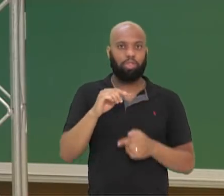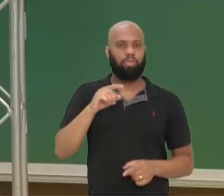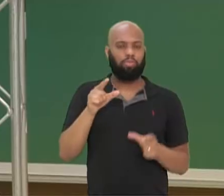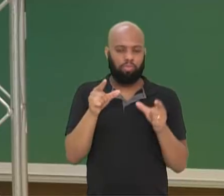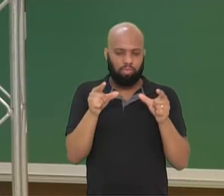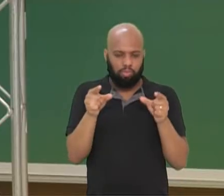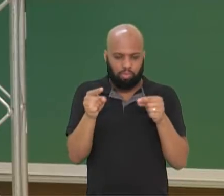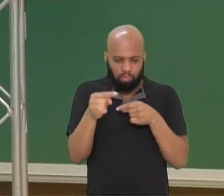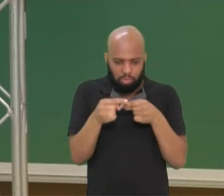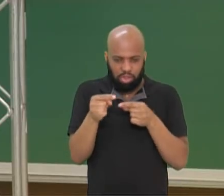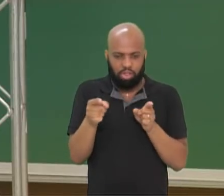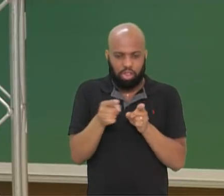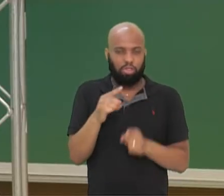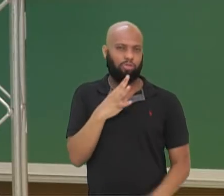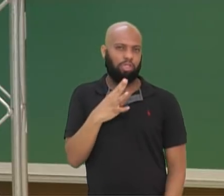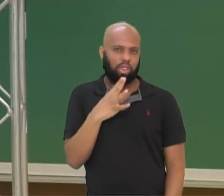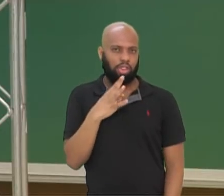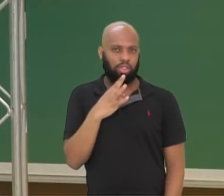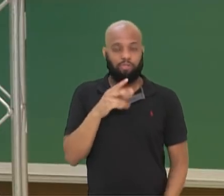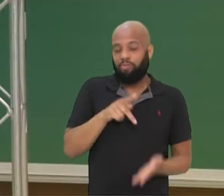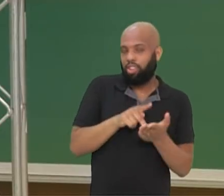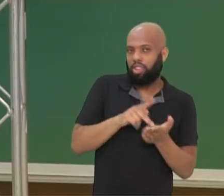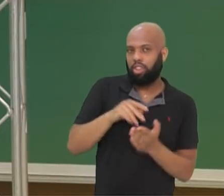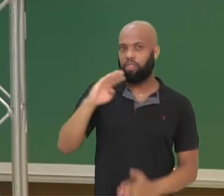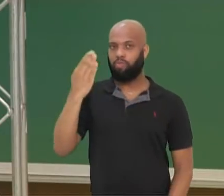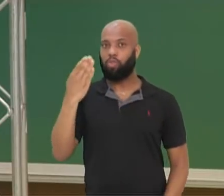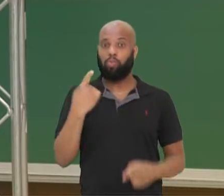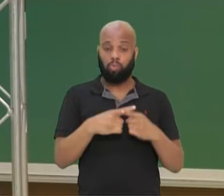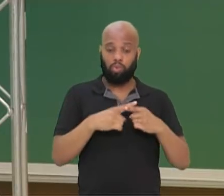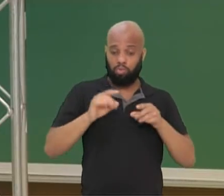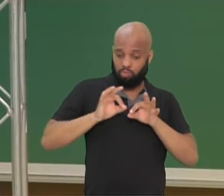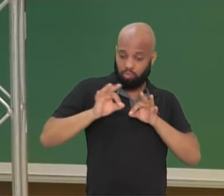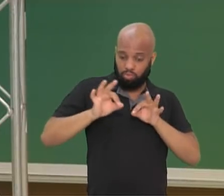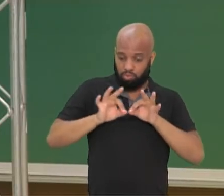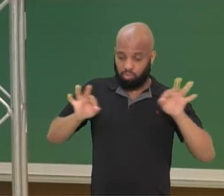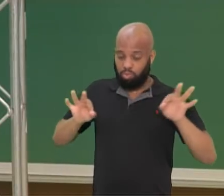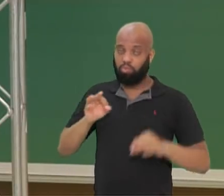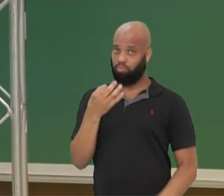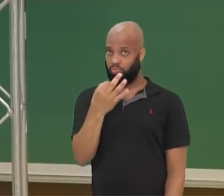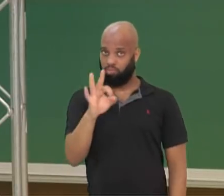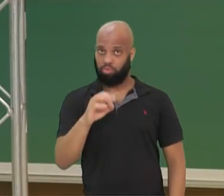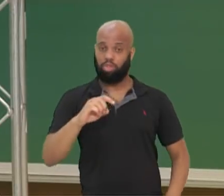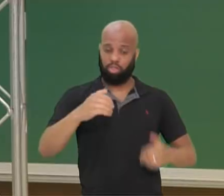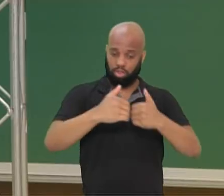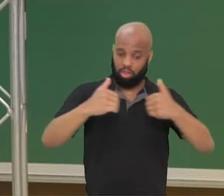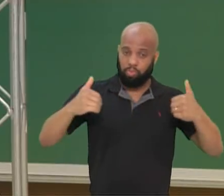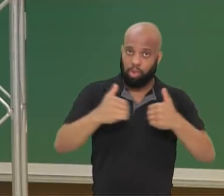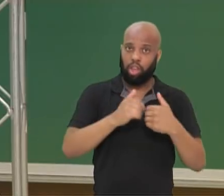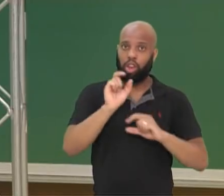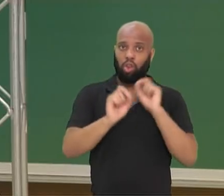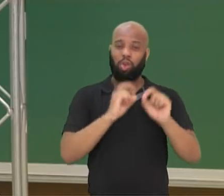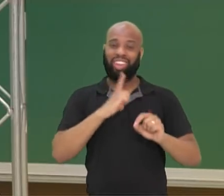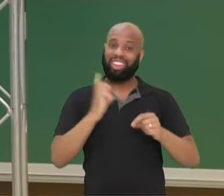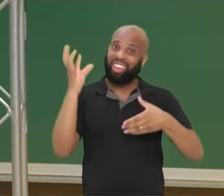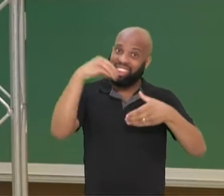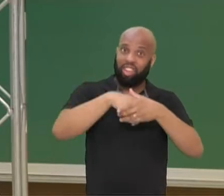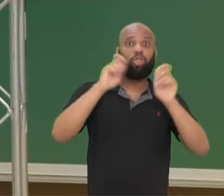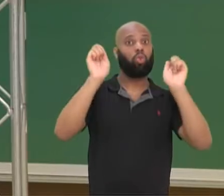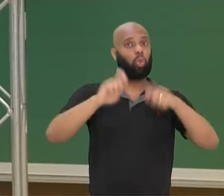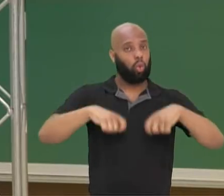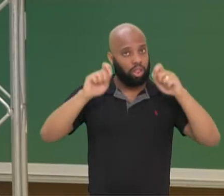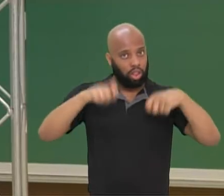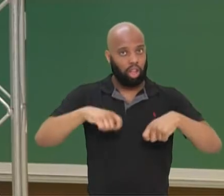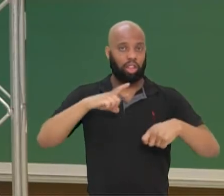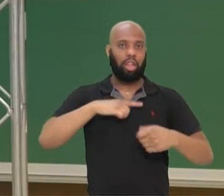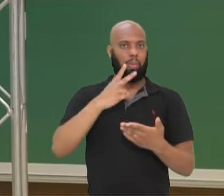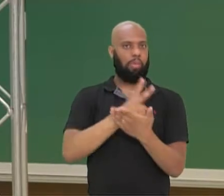falso? O princípio da medida é você dividir o que você quer medir em pedaços